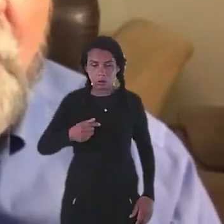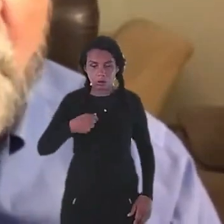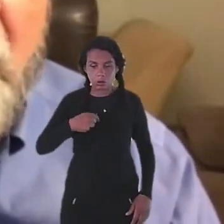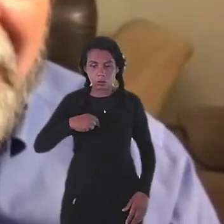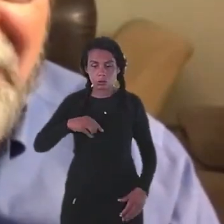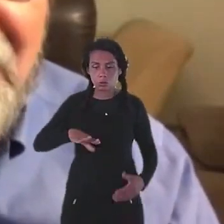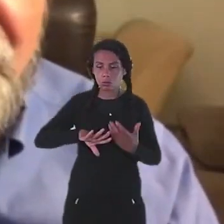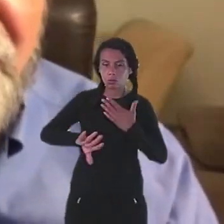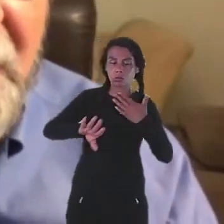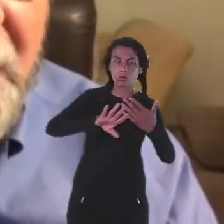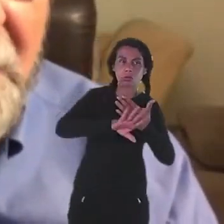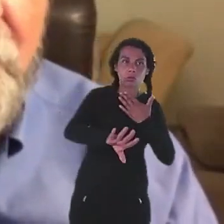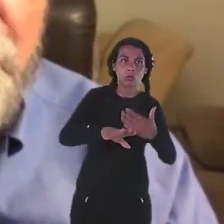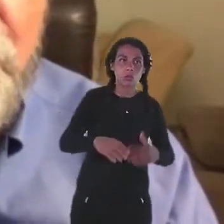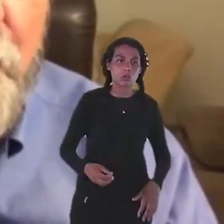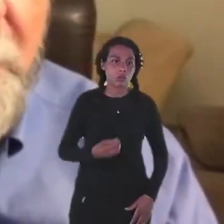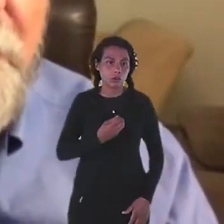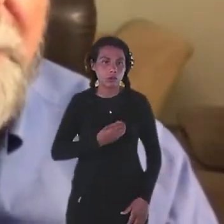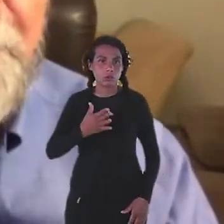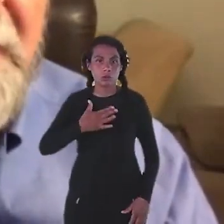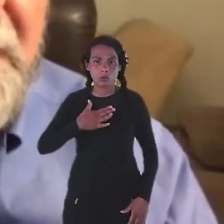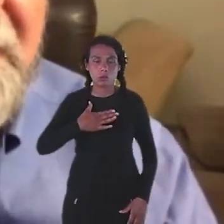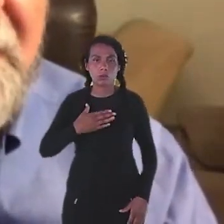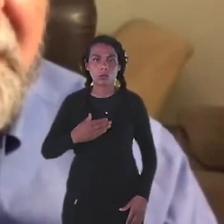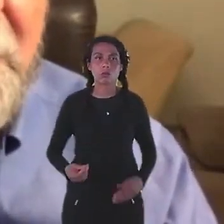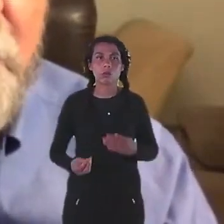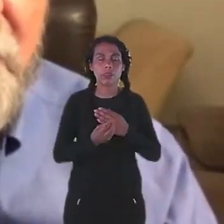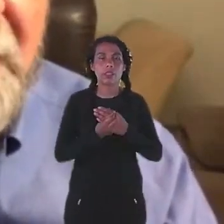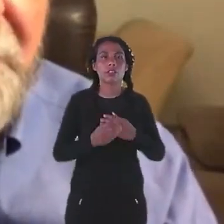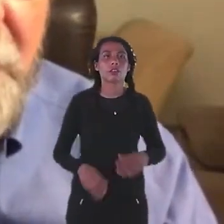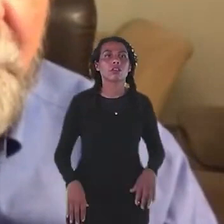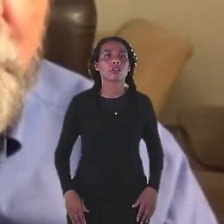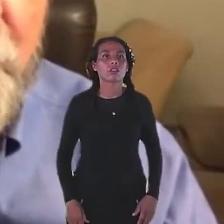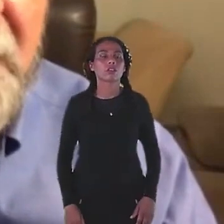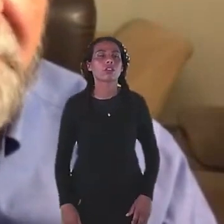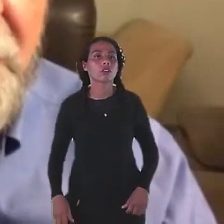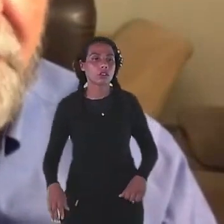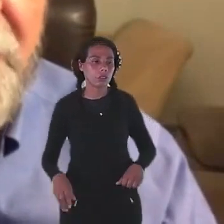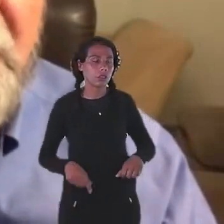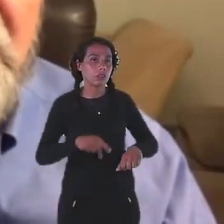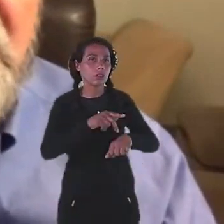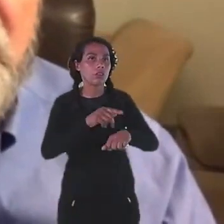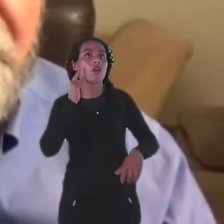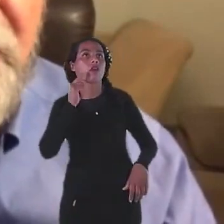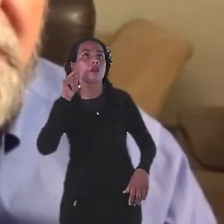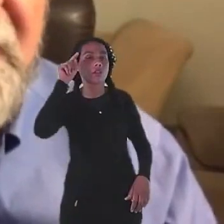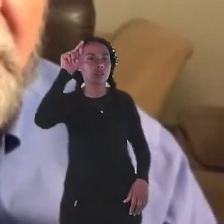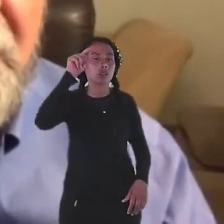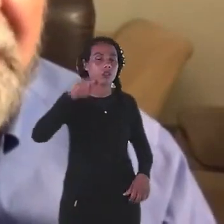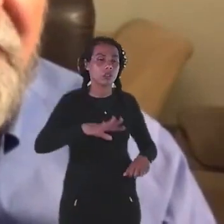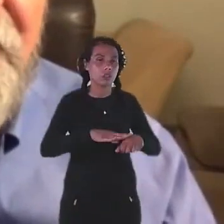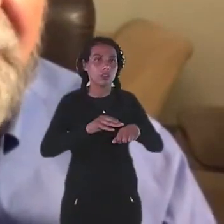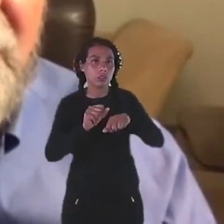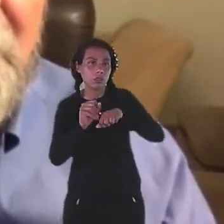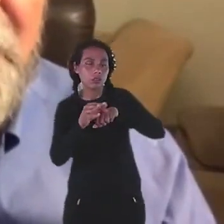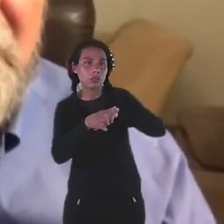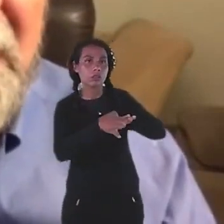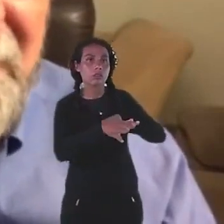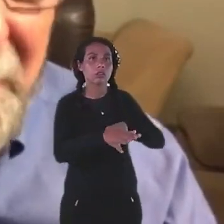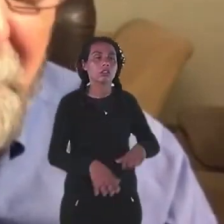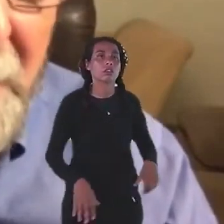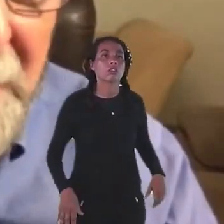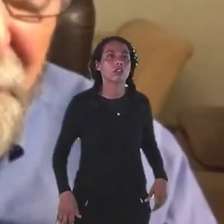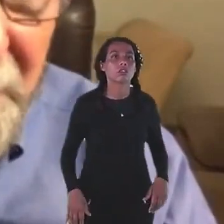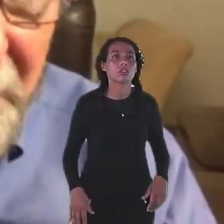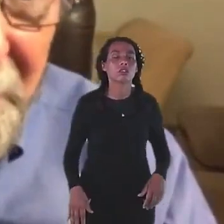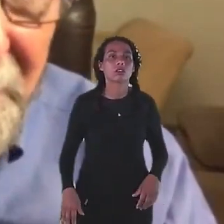Unidos estão quase chegando no número de perdas do coronavírus, para o coronavírus, Covid-19, que eles tiveram na